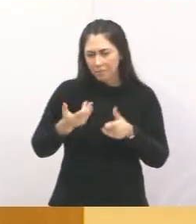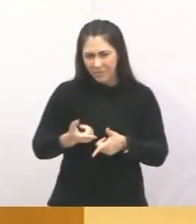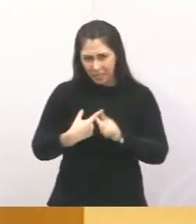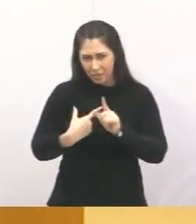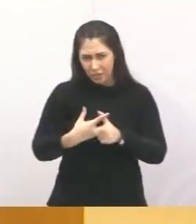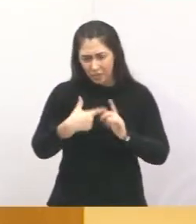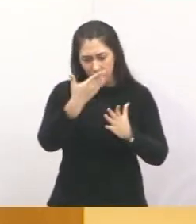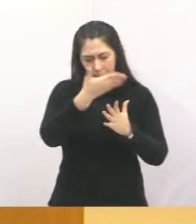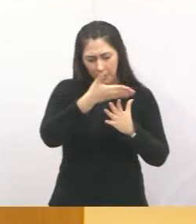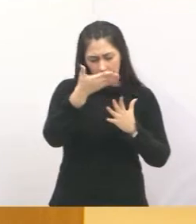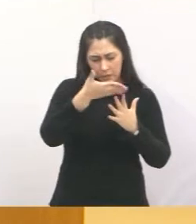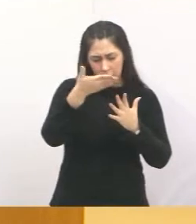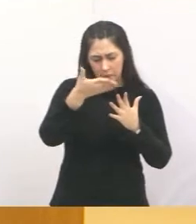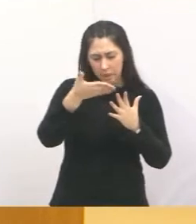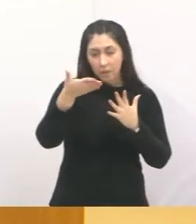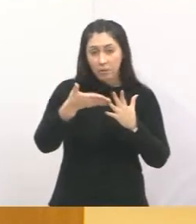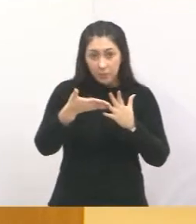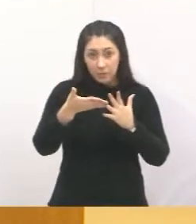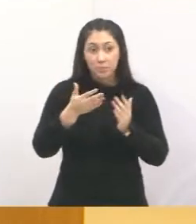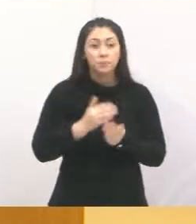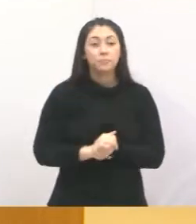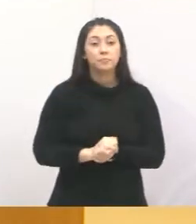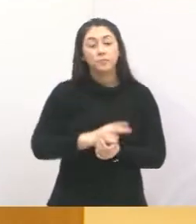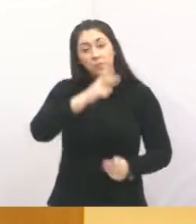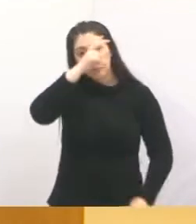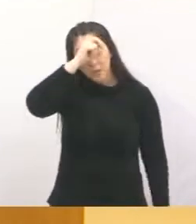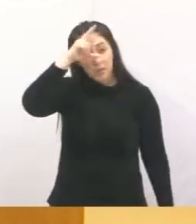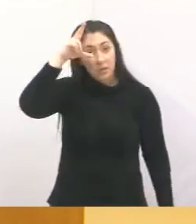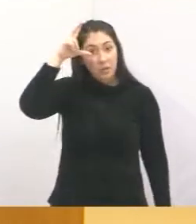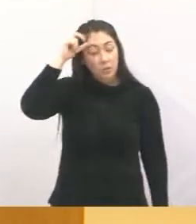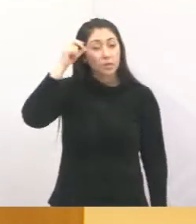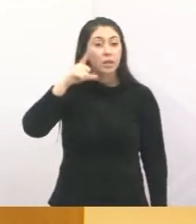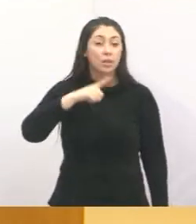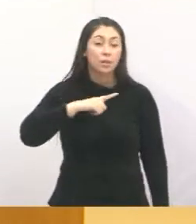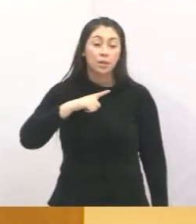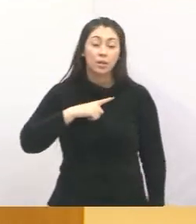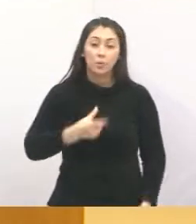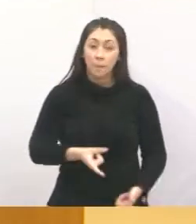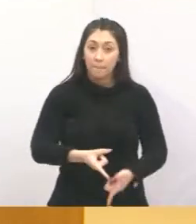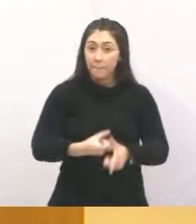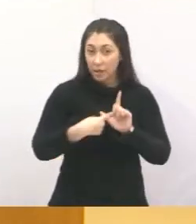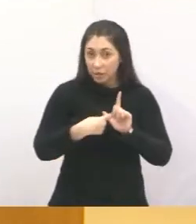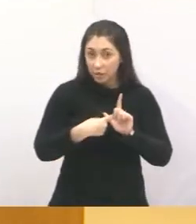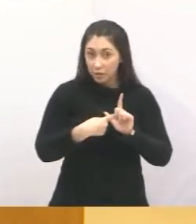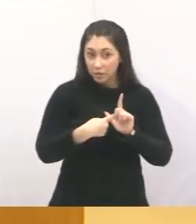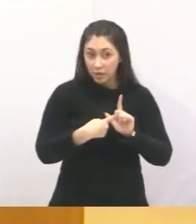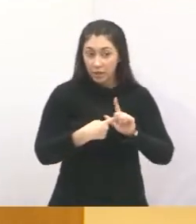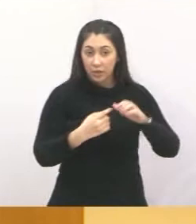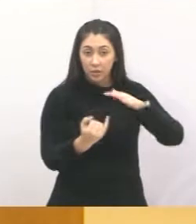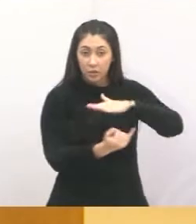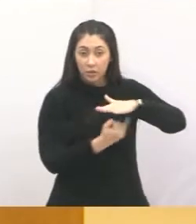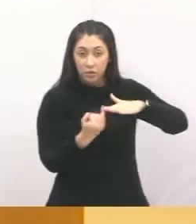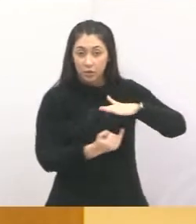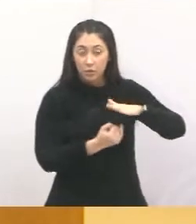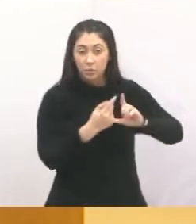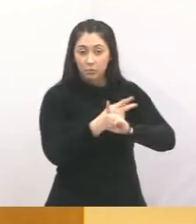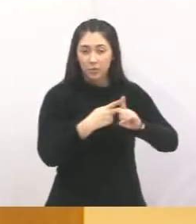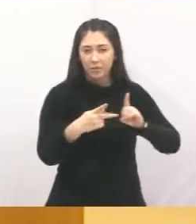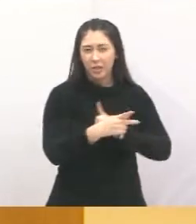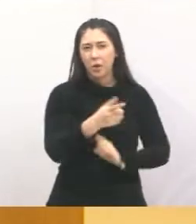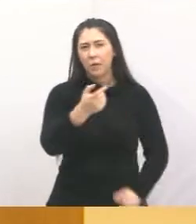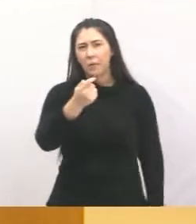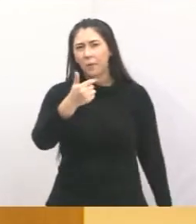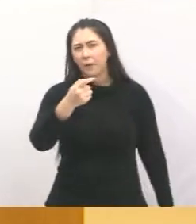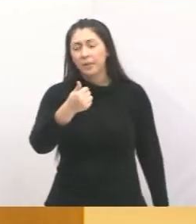parcelamento, a Prefeitura tem uma dívida com o PMJ de quase 400